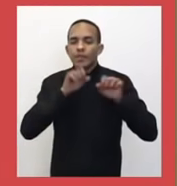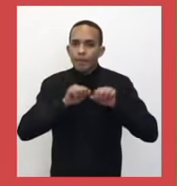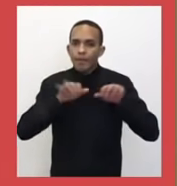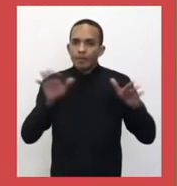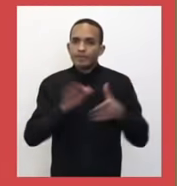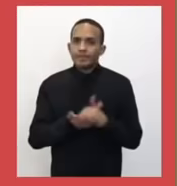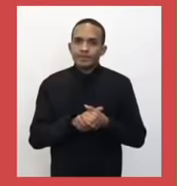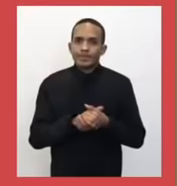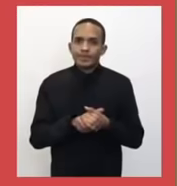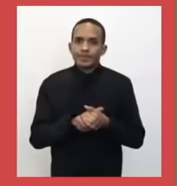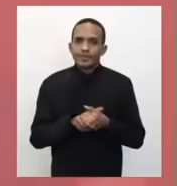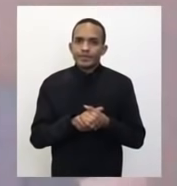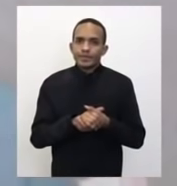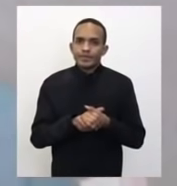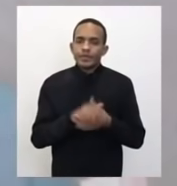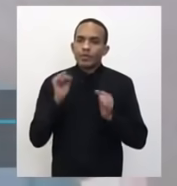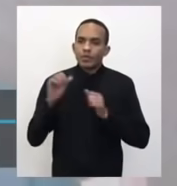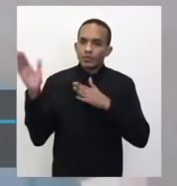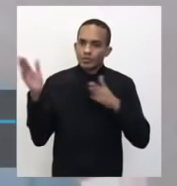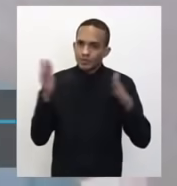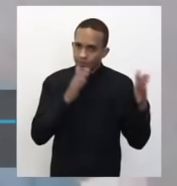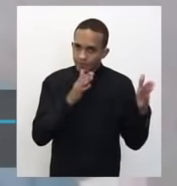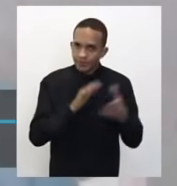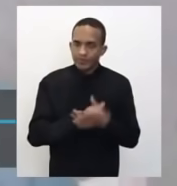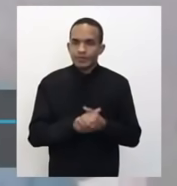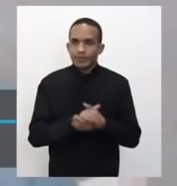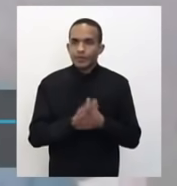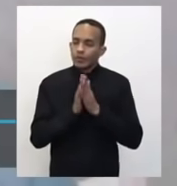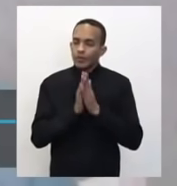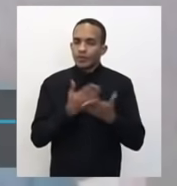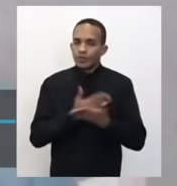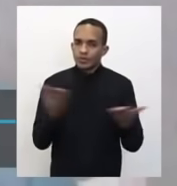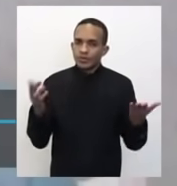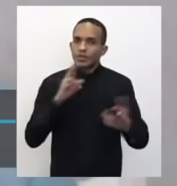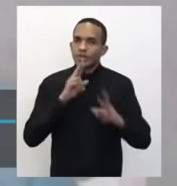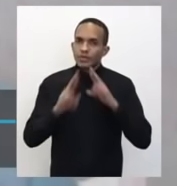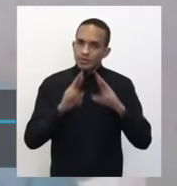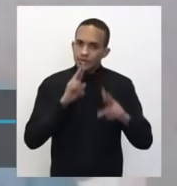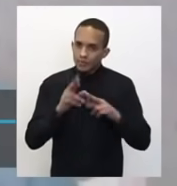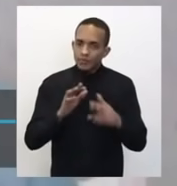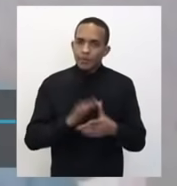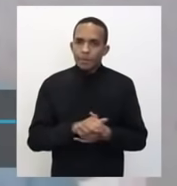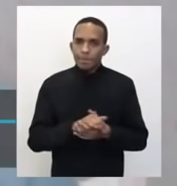tá bom? Pode passar para o próximo slide, por favor, enquanto vocês respondem.